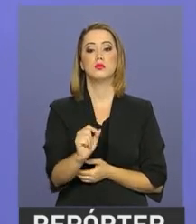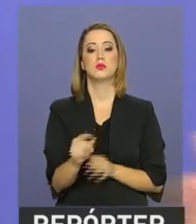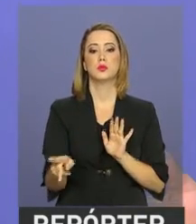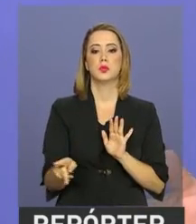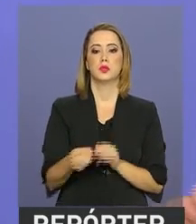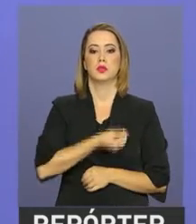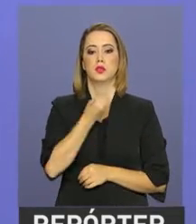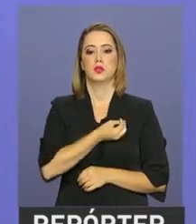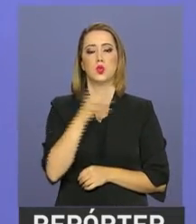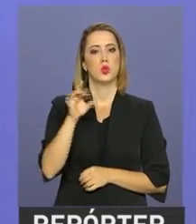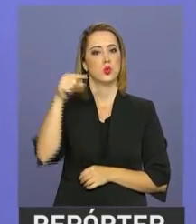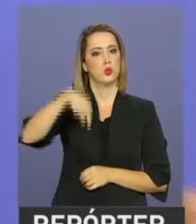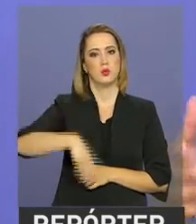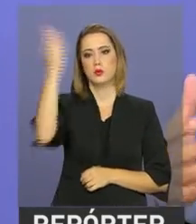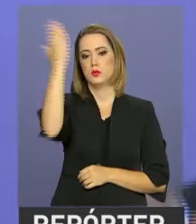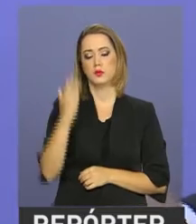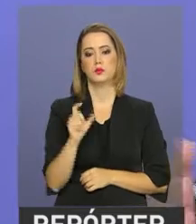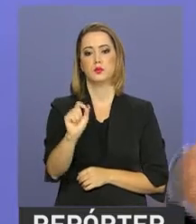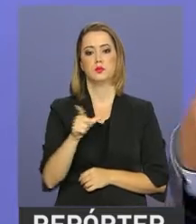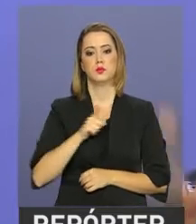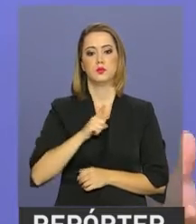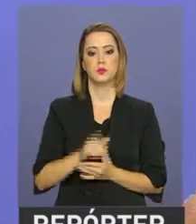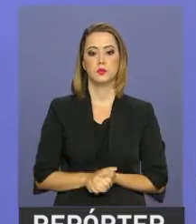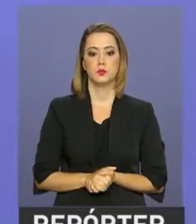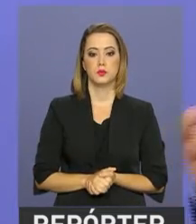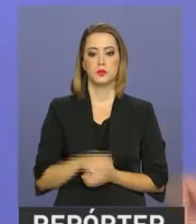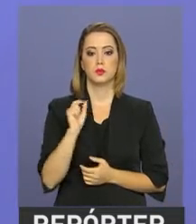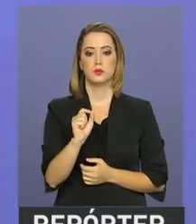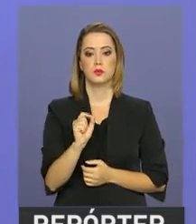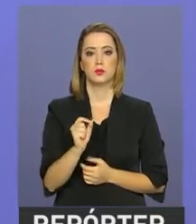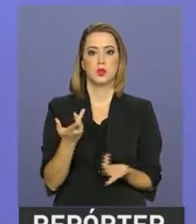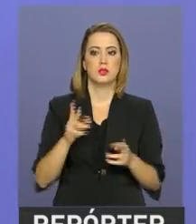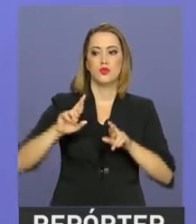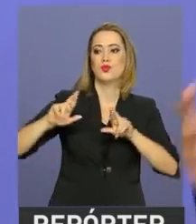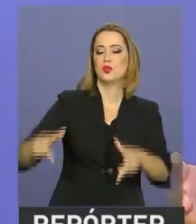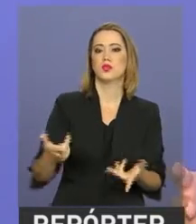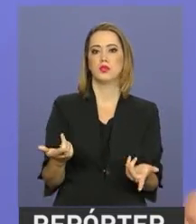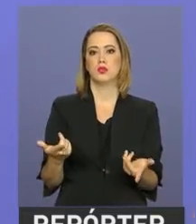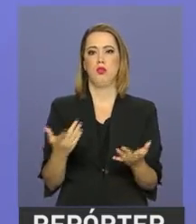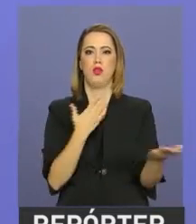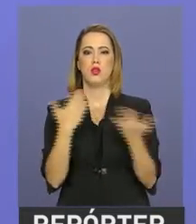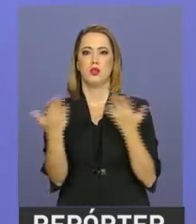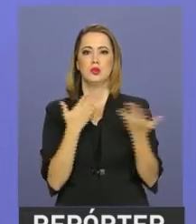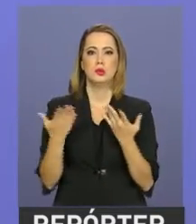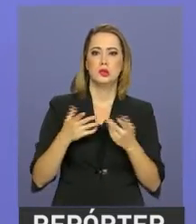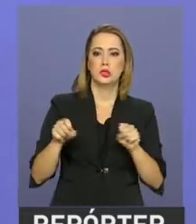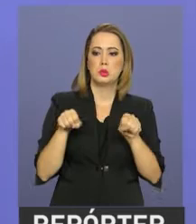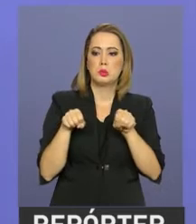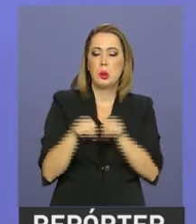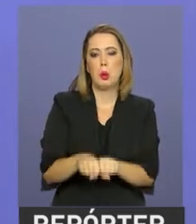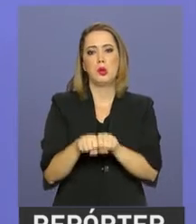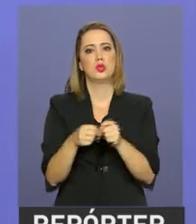e apenas o brasil tem algo que pode ser definido como jabuticaba o ensino